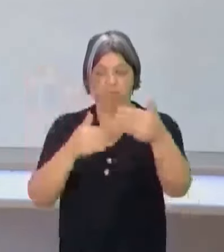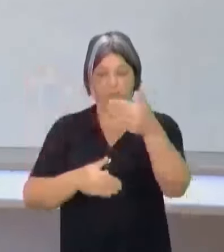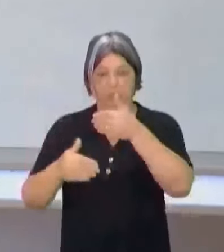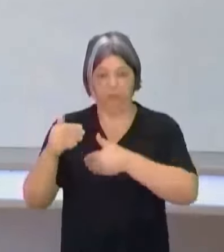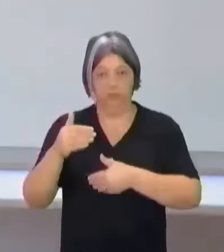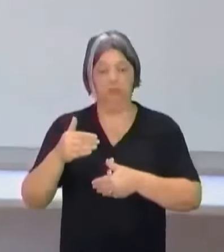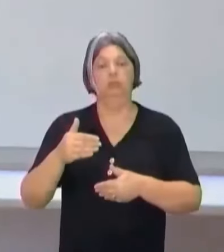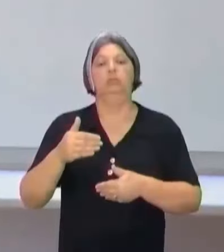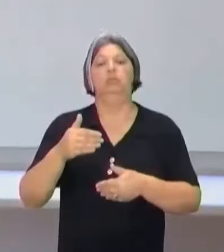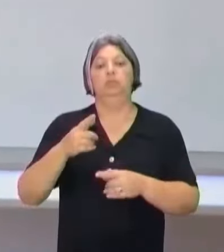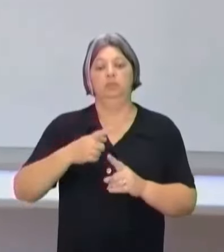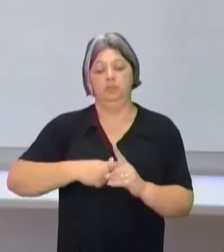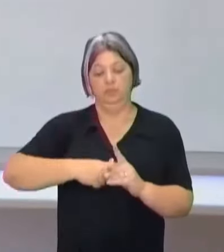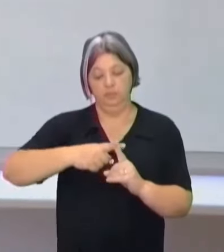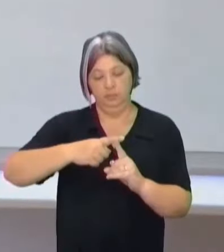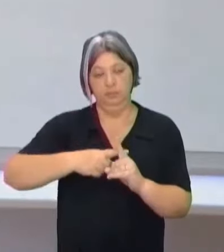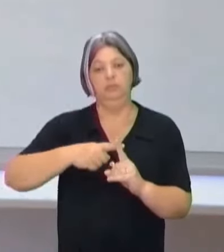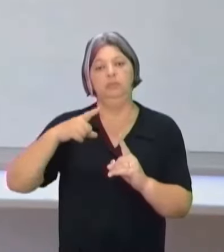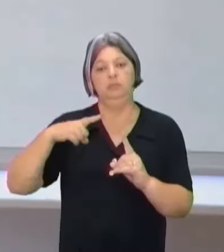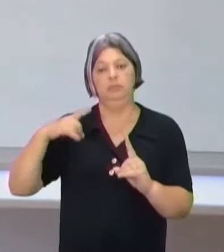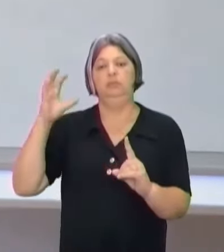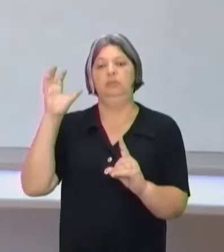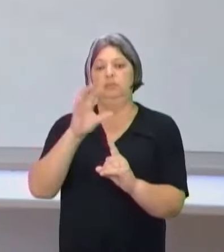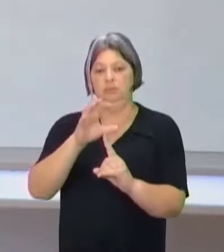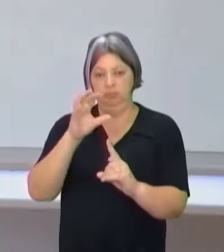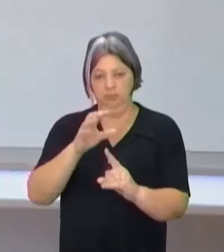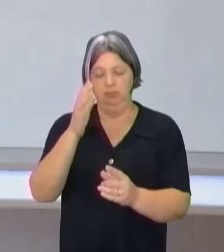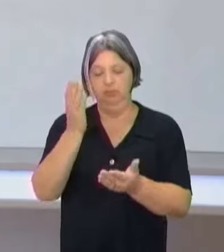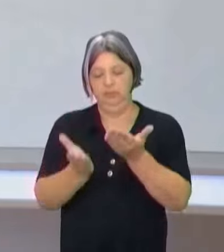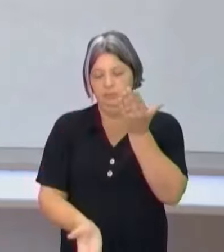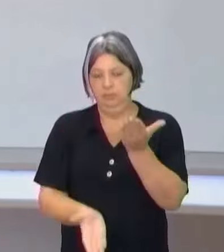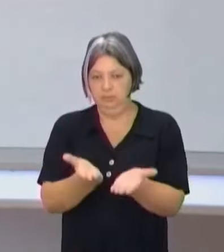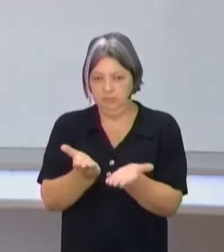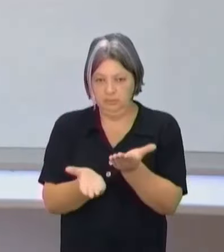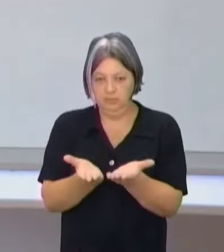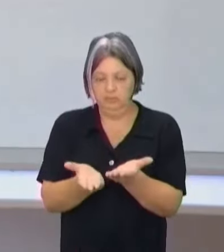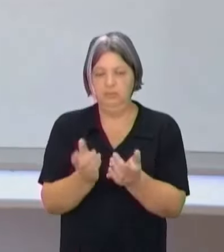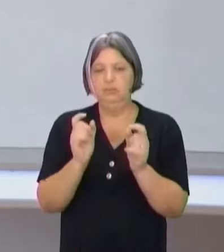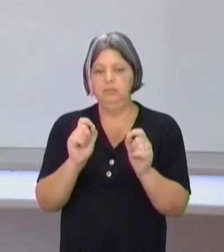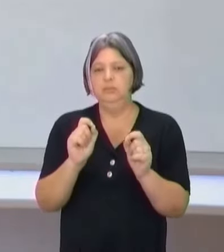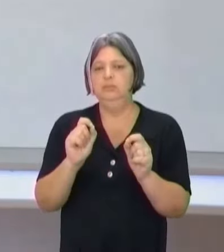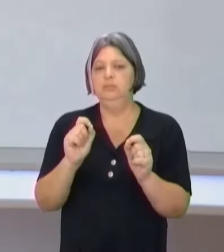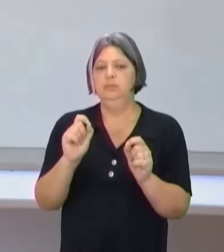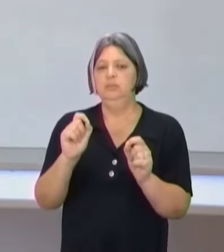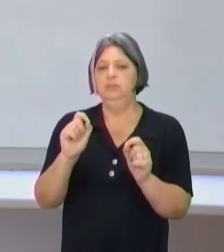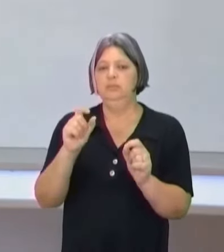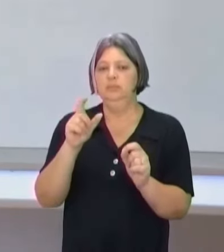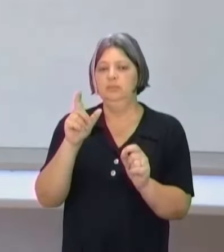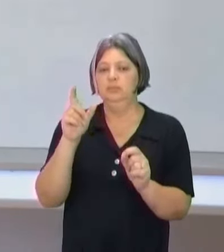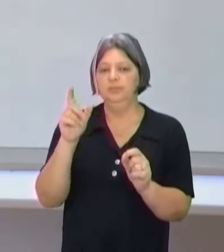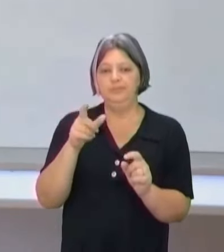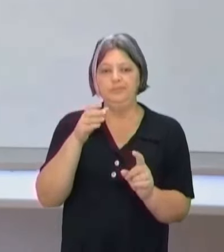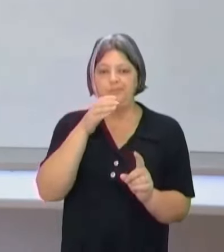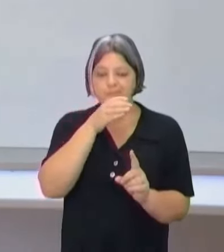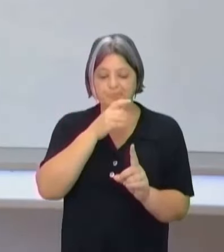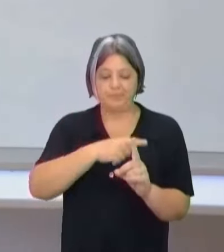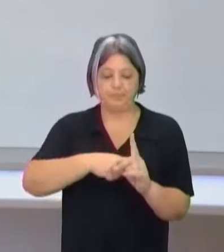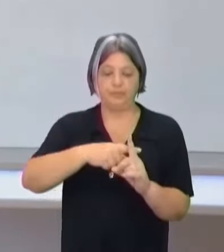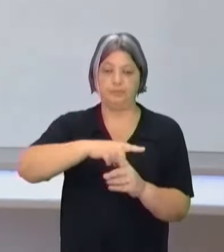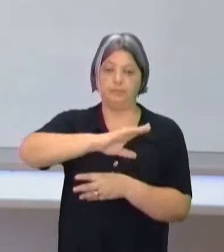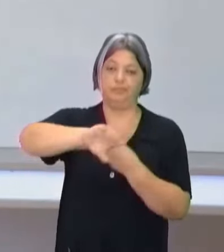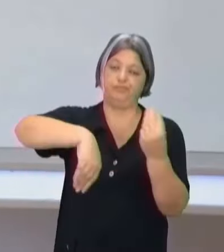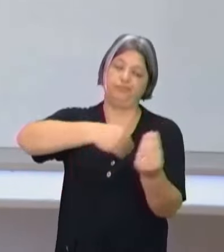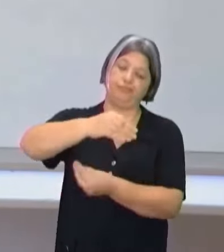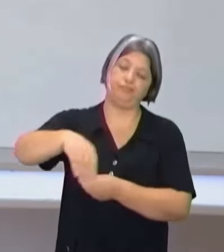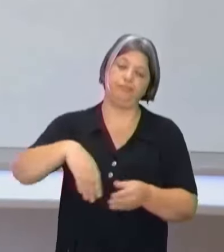a temperatura ela tem influência sobre esse equilíbrio? Então, o que a temperatura fez? Ela bagunçou essa organização que